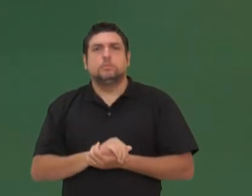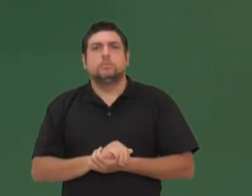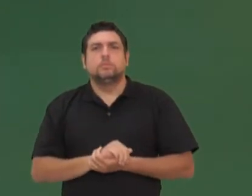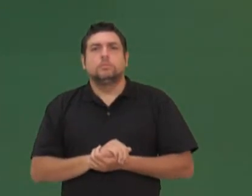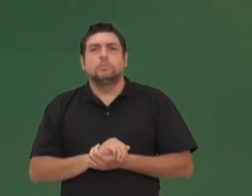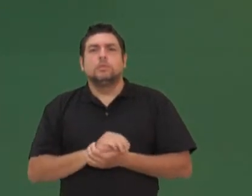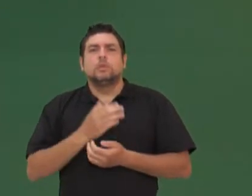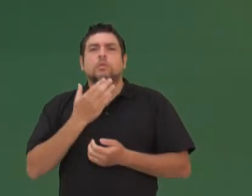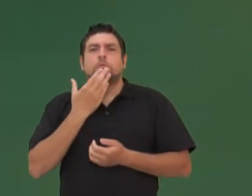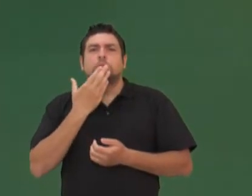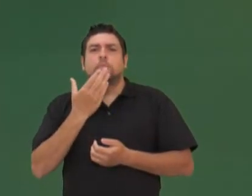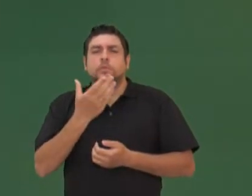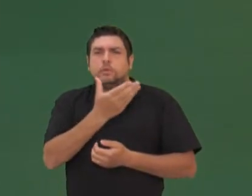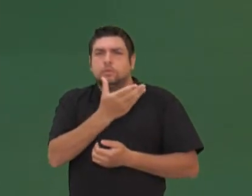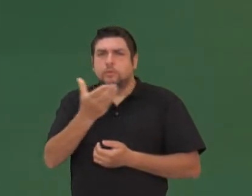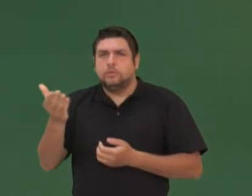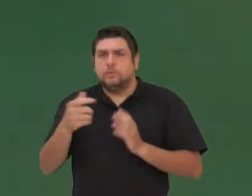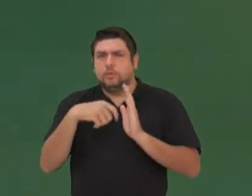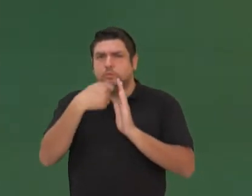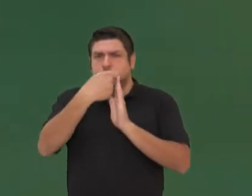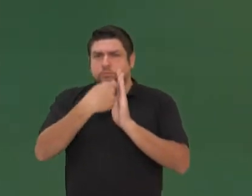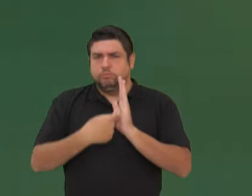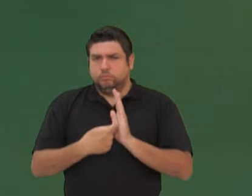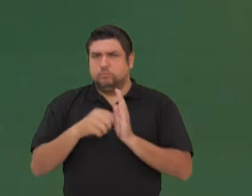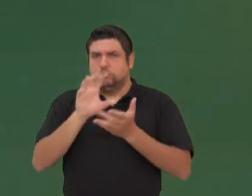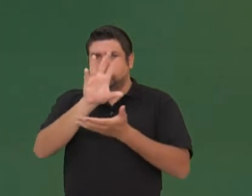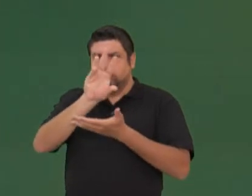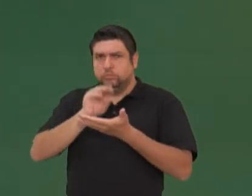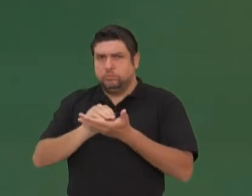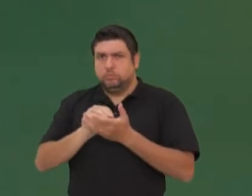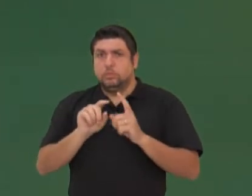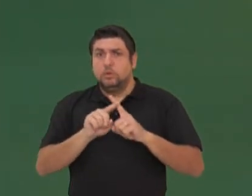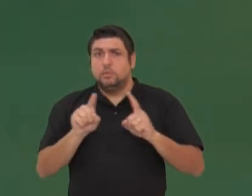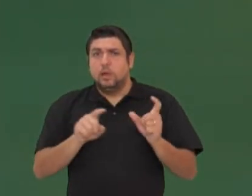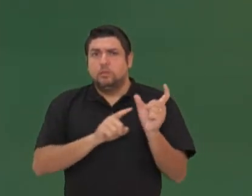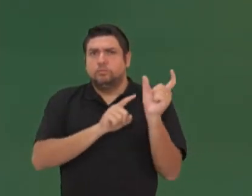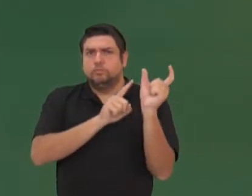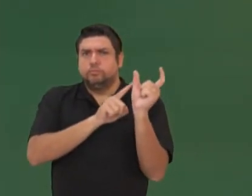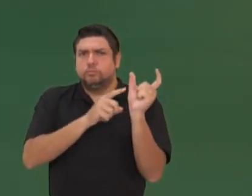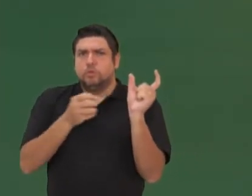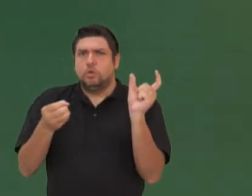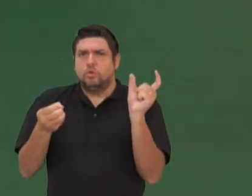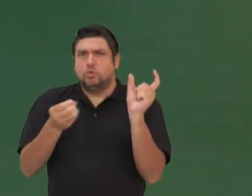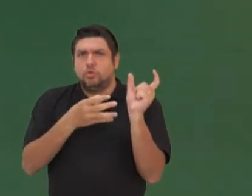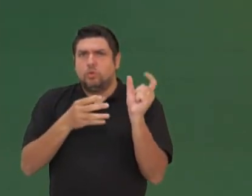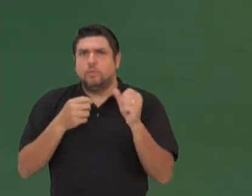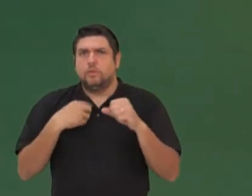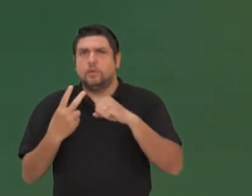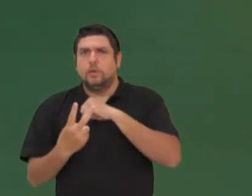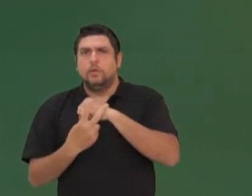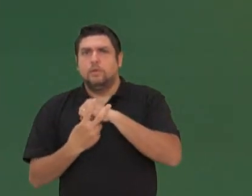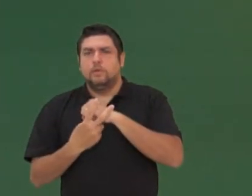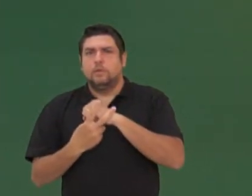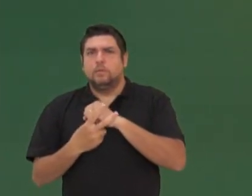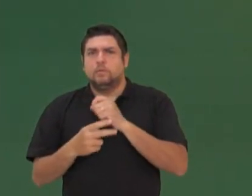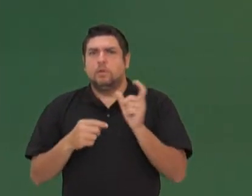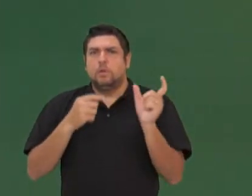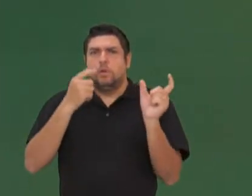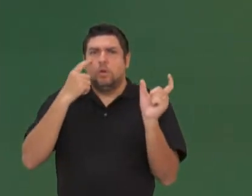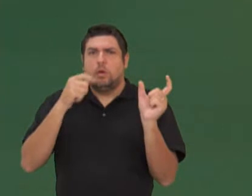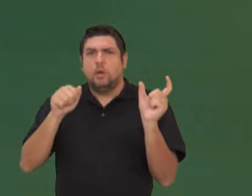façam a anotação. Mas o professor vai chamar a atenção sobre o seguinte. Novas raízes que se formam com alguns verbos. O verbo andar, olha a nova